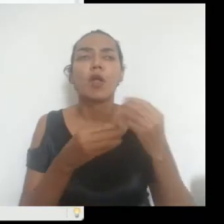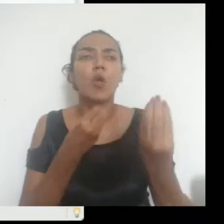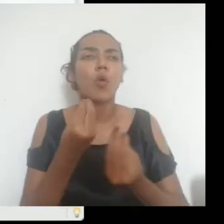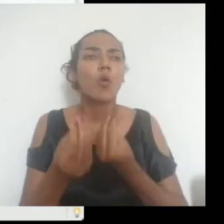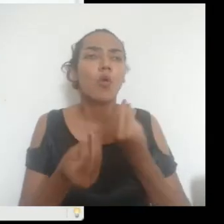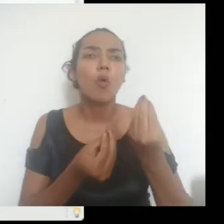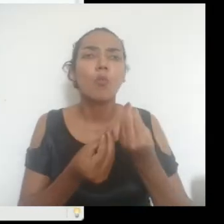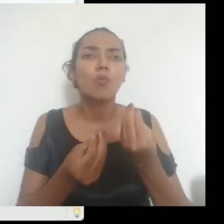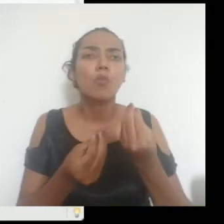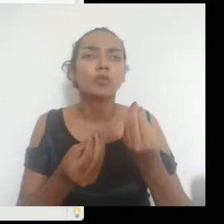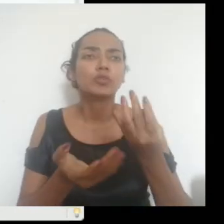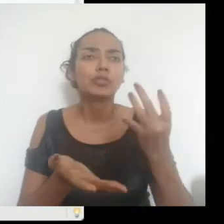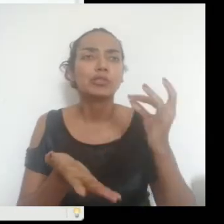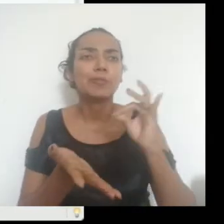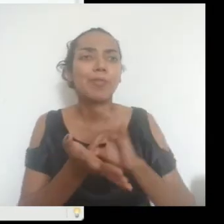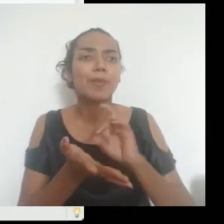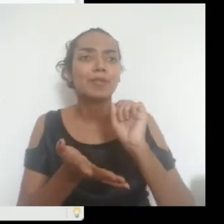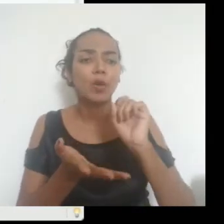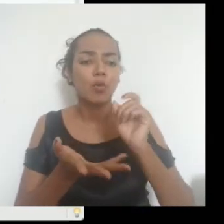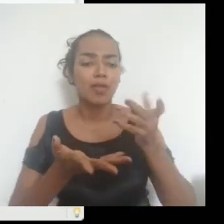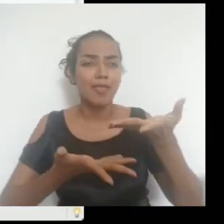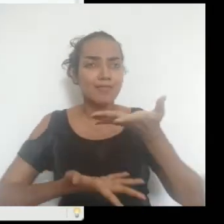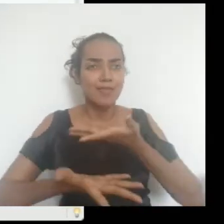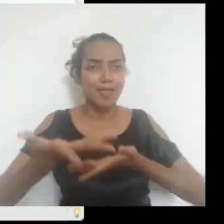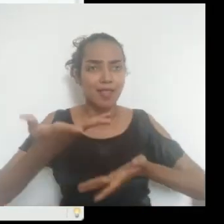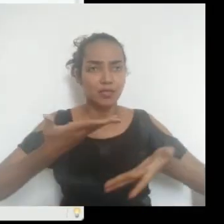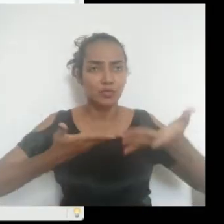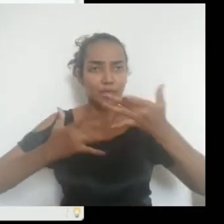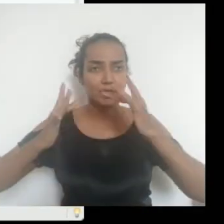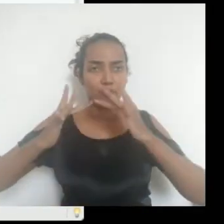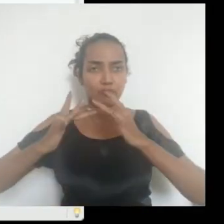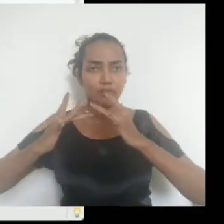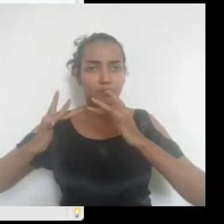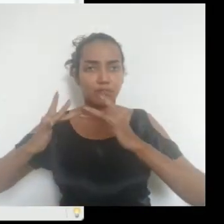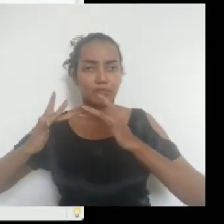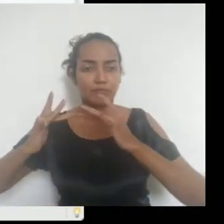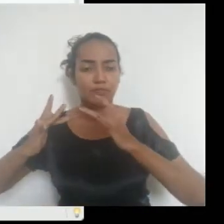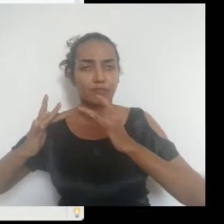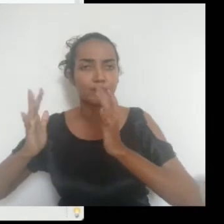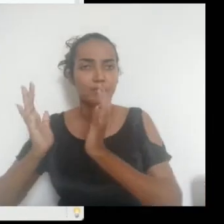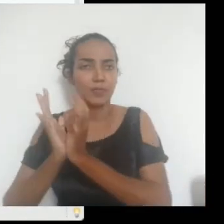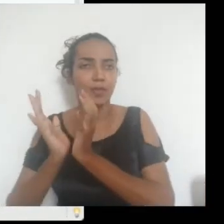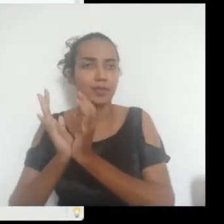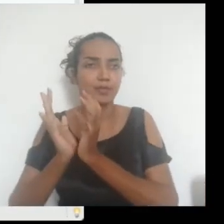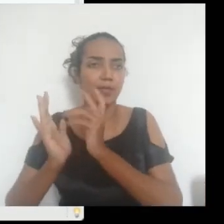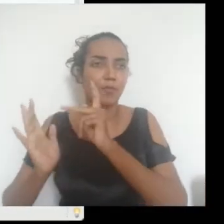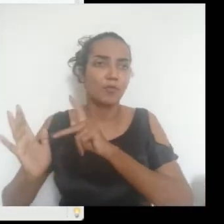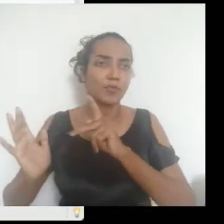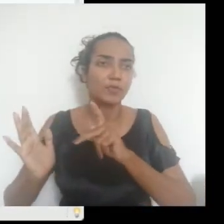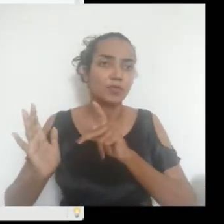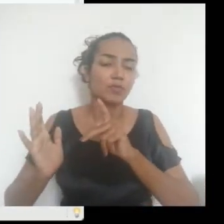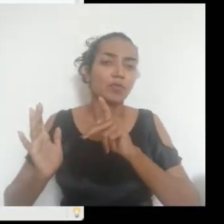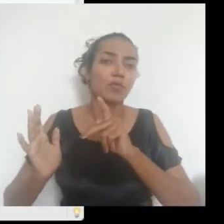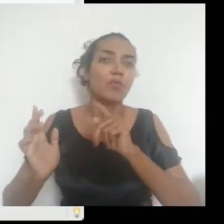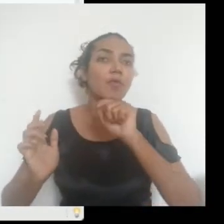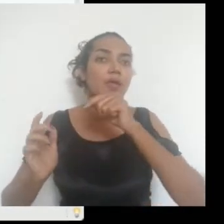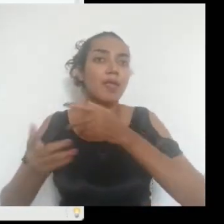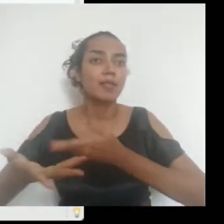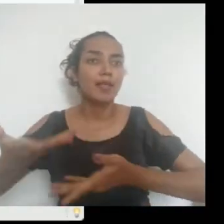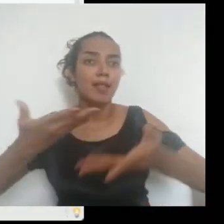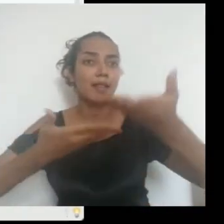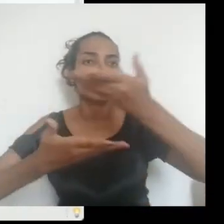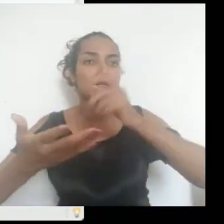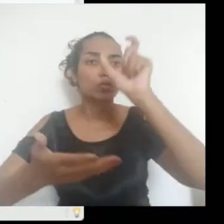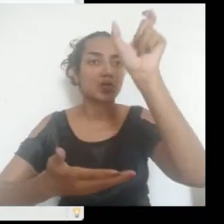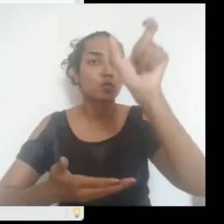fato, implementar esse relacionamento aqui, que significa dizer que um professor é uma pessoa e um aluno é